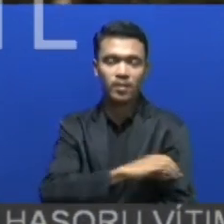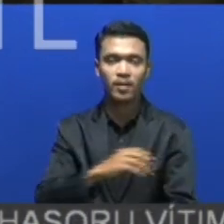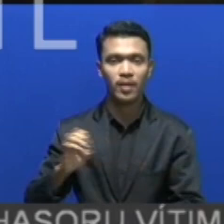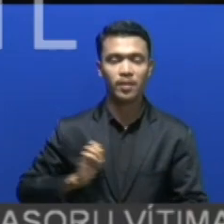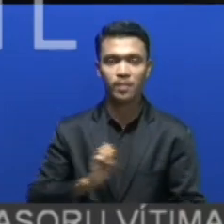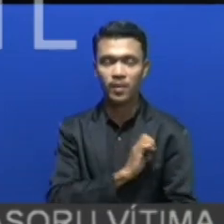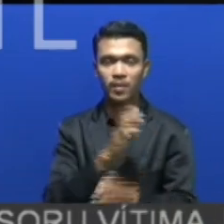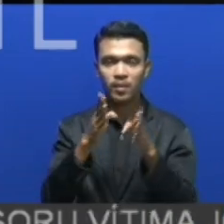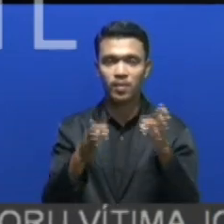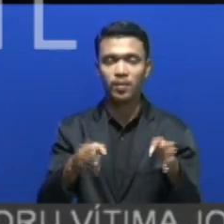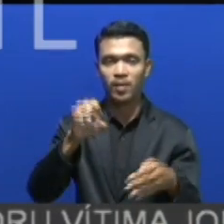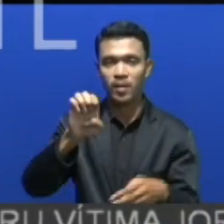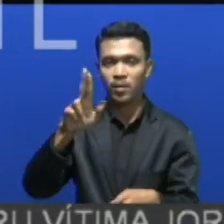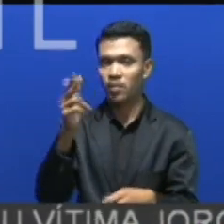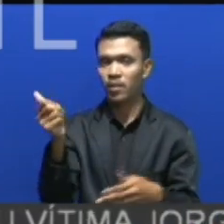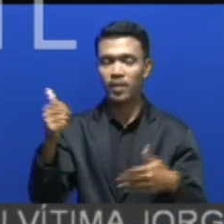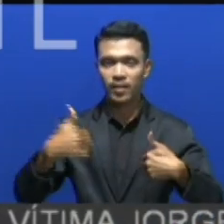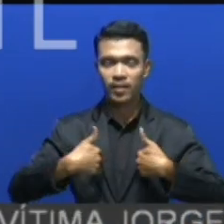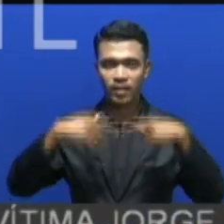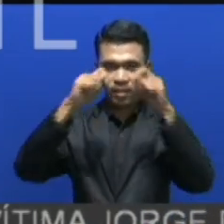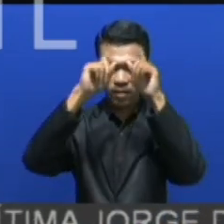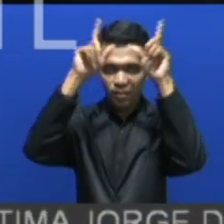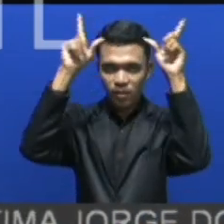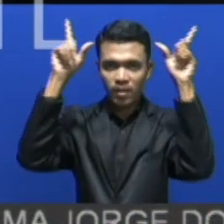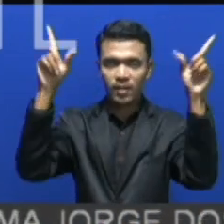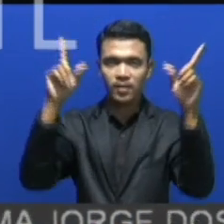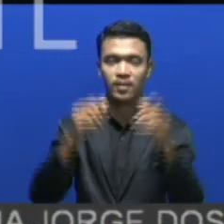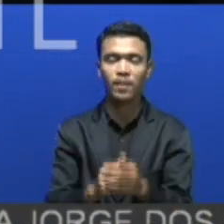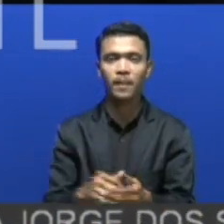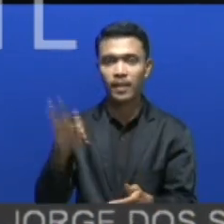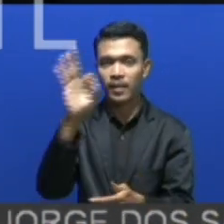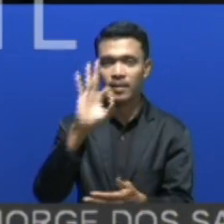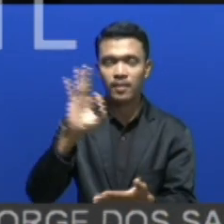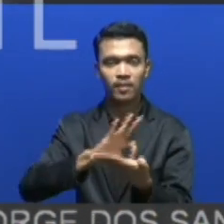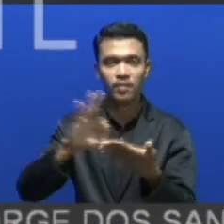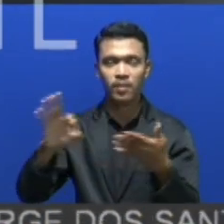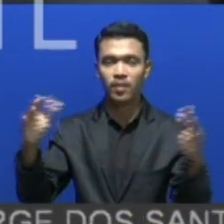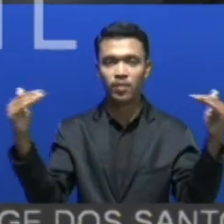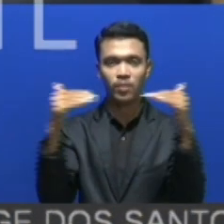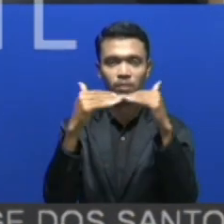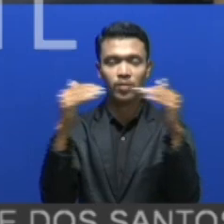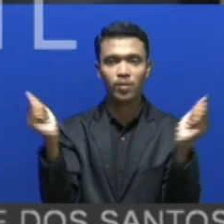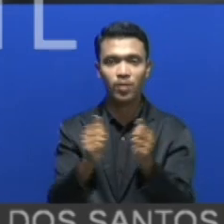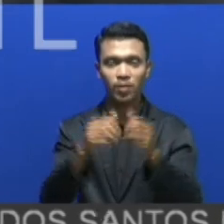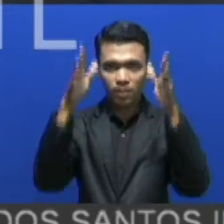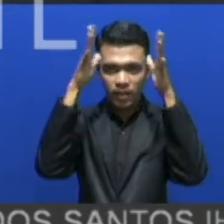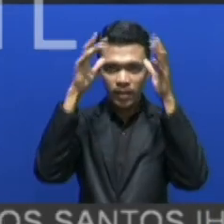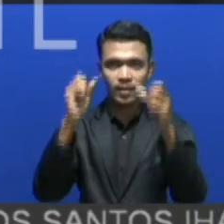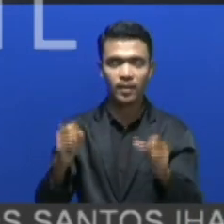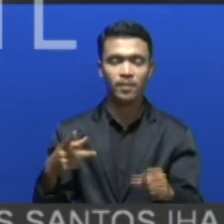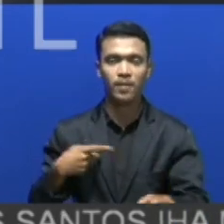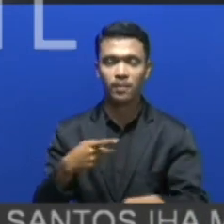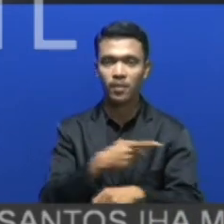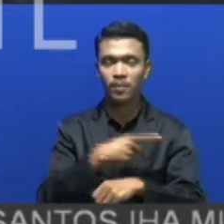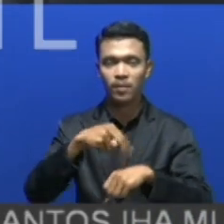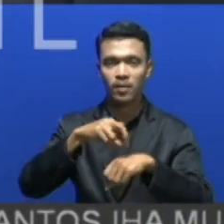Embaixadora Estados Unidos da América e Timor-Leste, Dona Ann Welton, sexta-feira, né, ao encontro com o presidente do Parlamento Nacional, Maria Fernanda